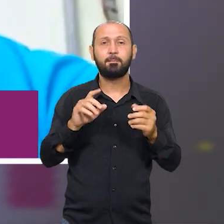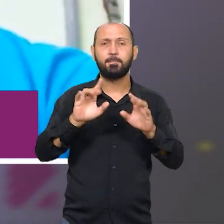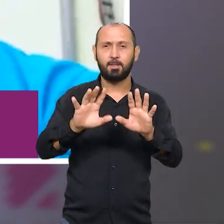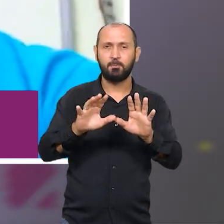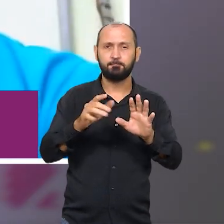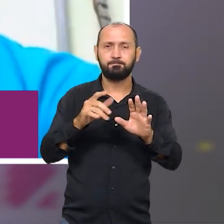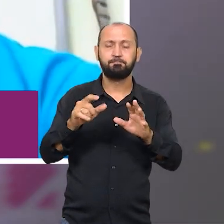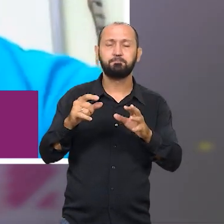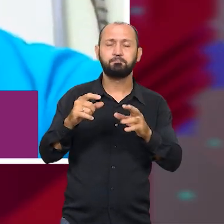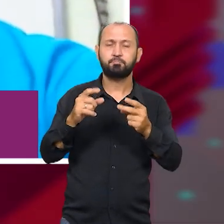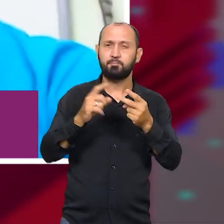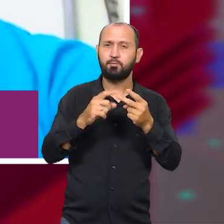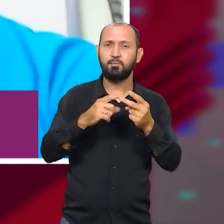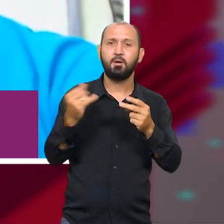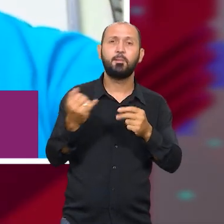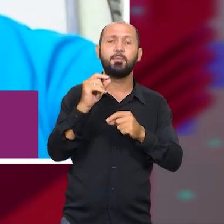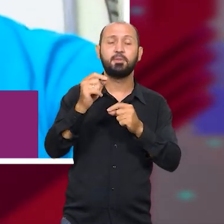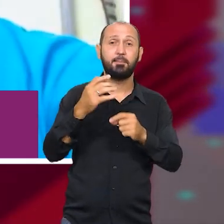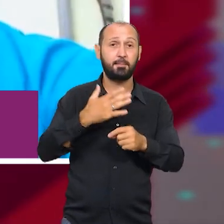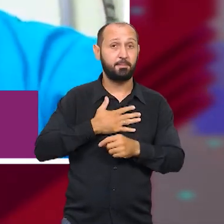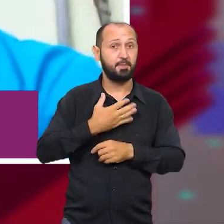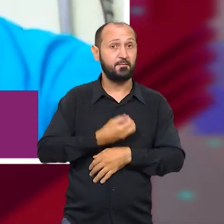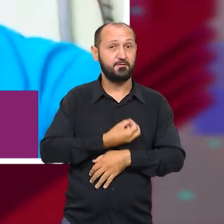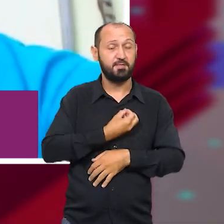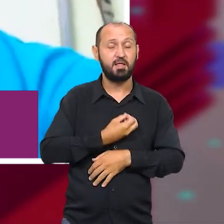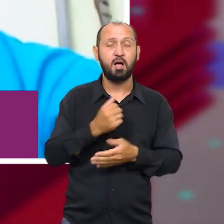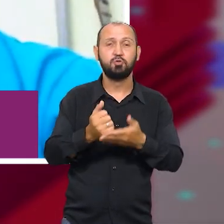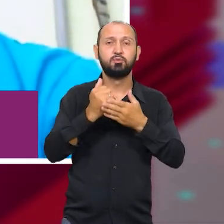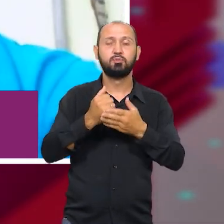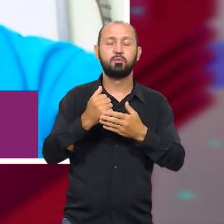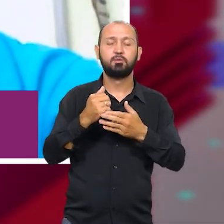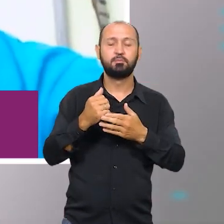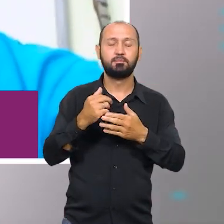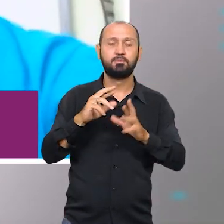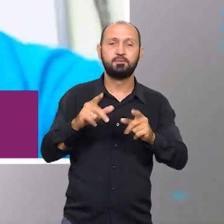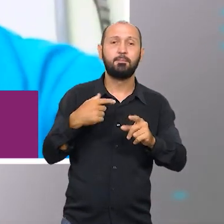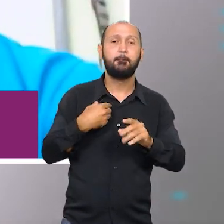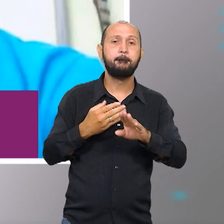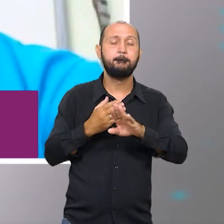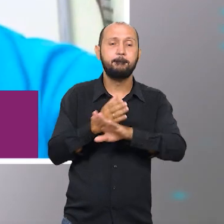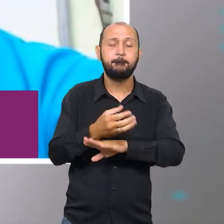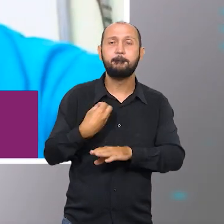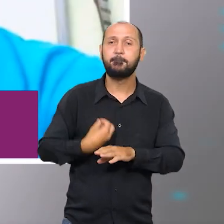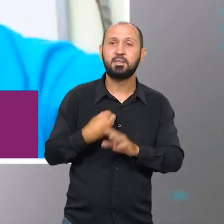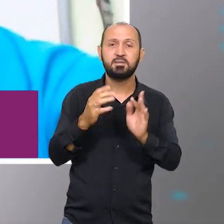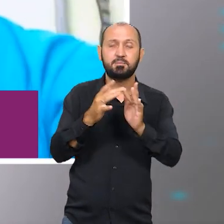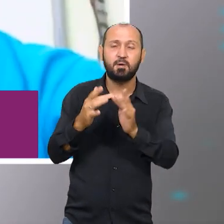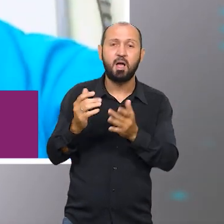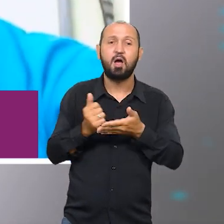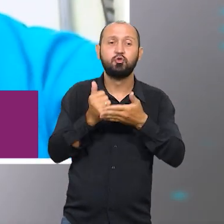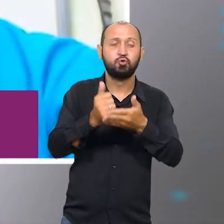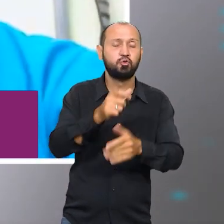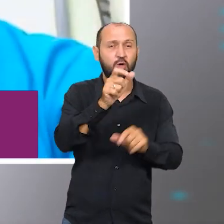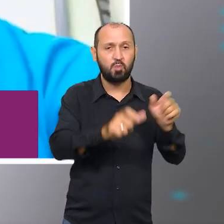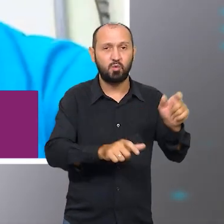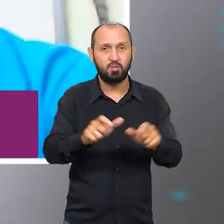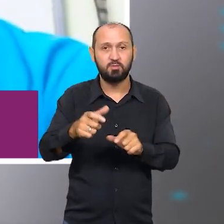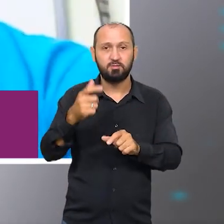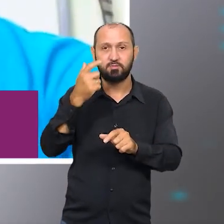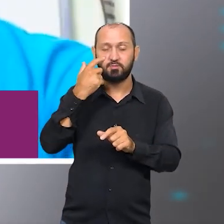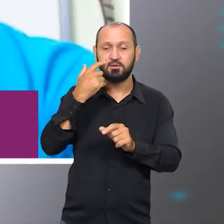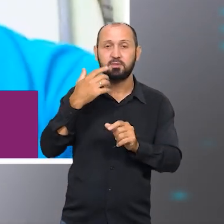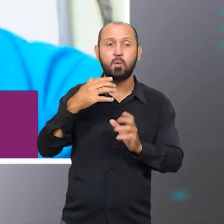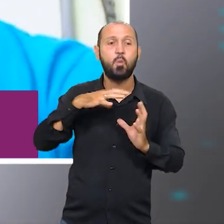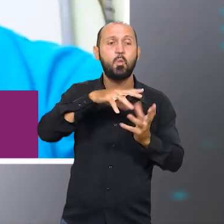muito importante que fez a diferença na minha vida: participar desse meio, fazer algo pelo próximo, tentar trazer um mundo